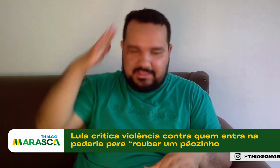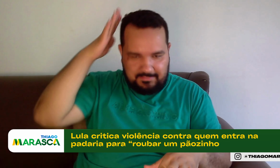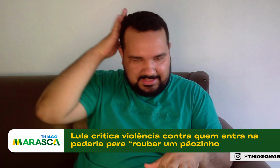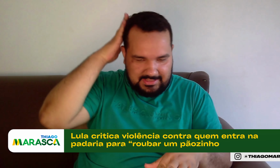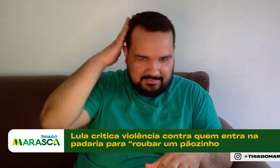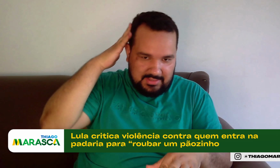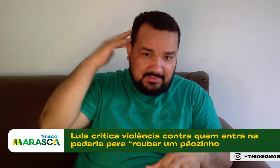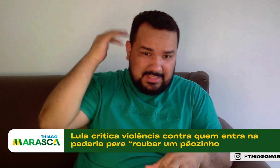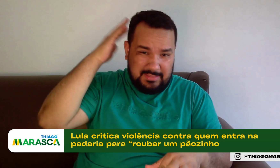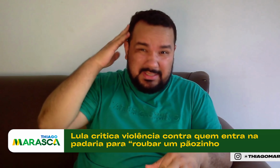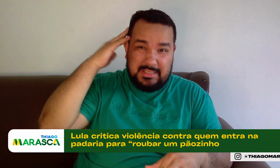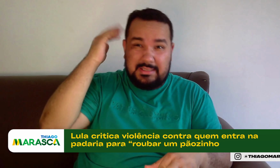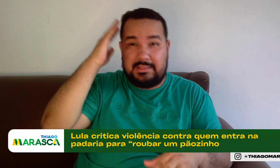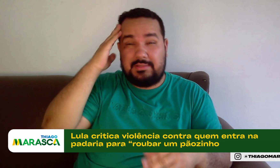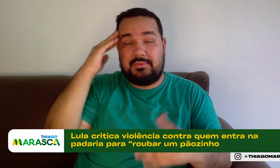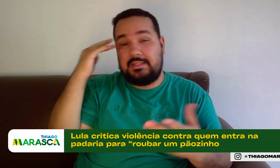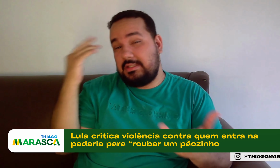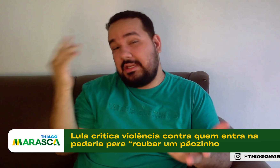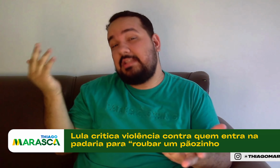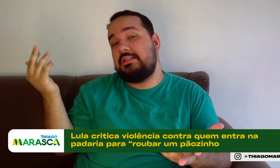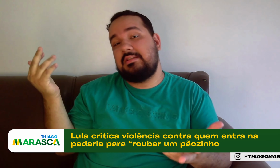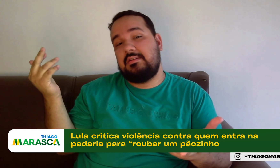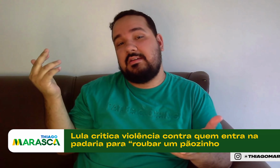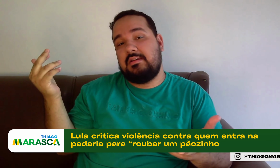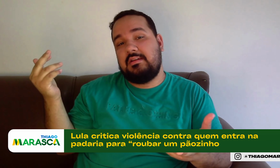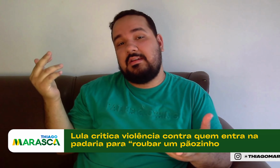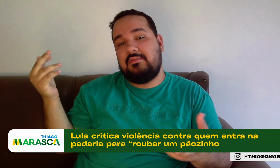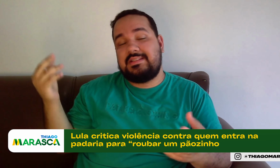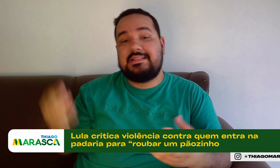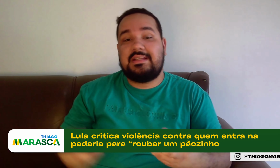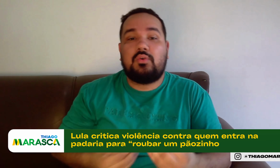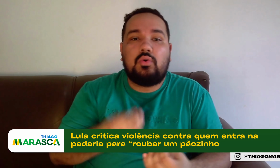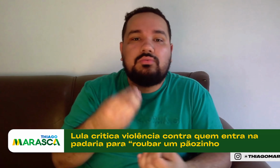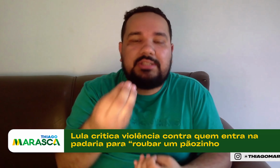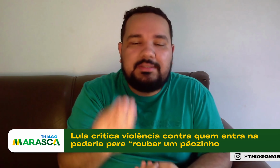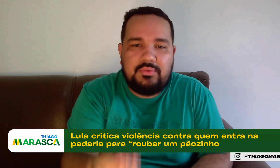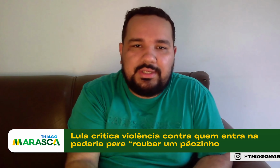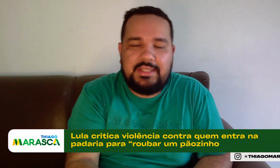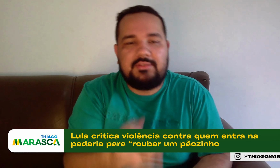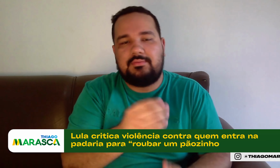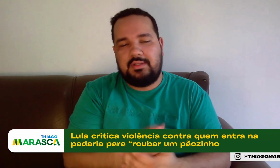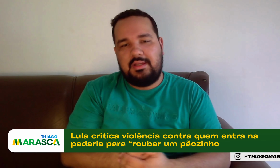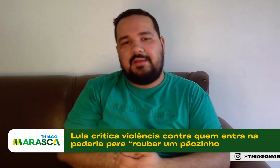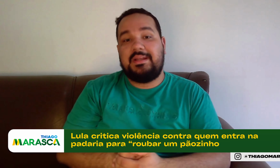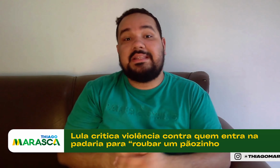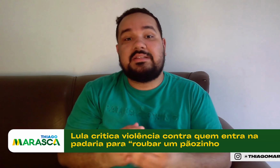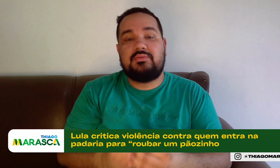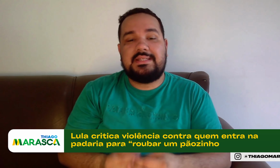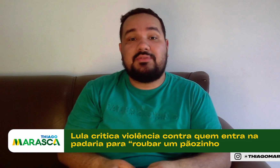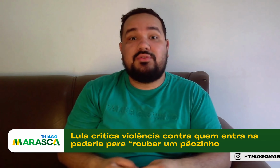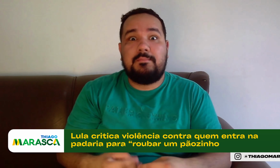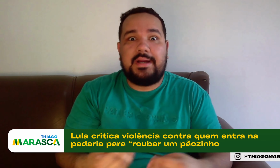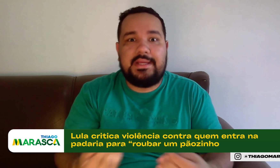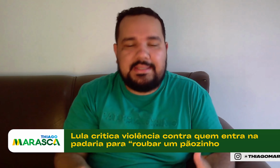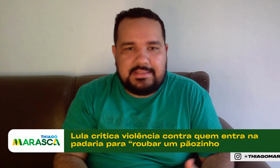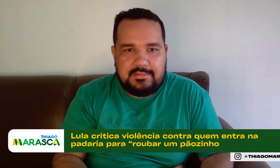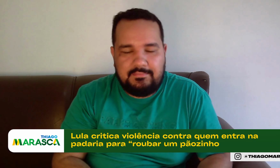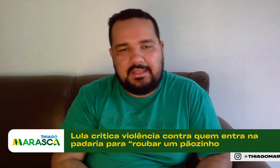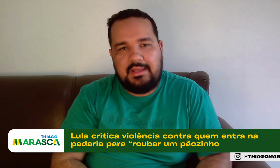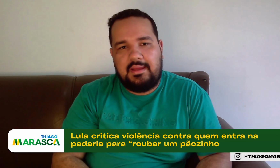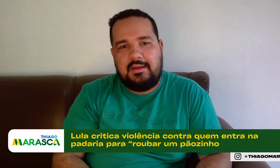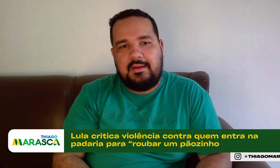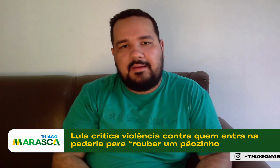uma vez que você passa a mão na cabeça desse tipo de gente você Está contribuindo para destruição de um